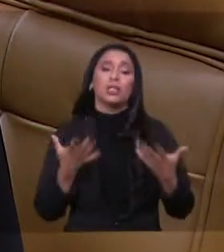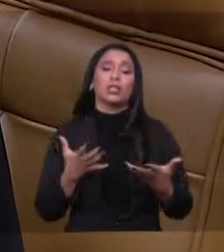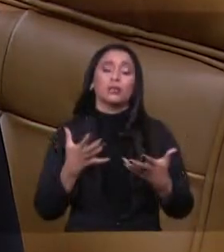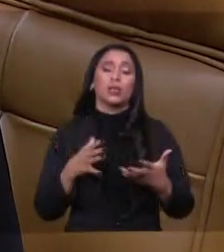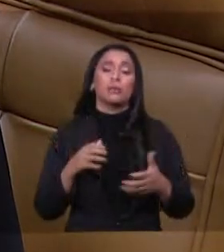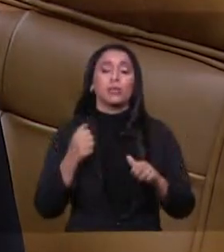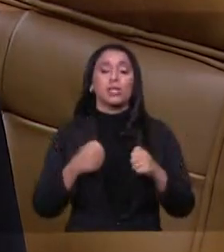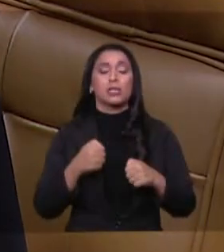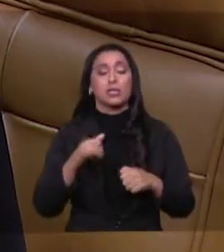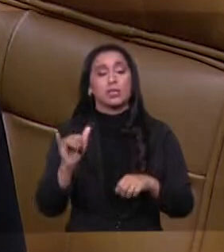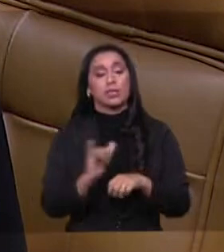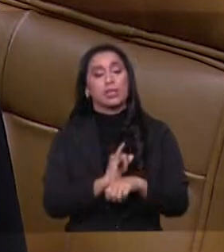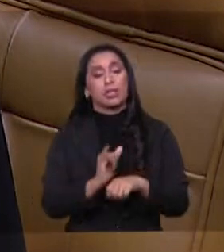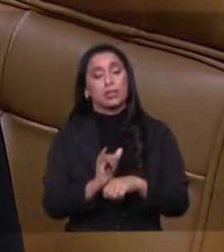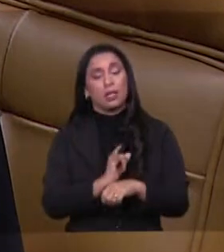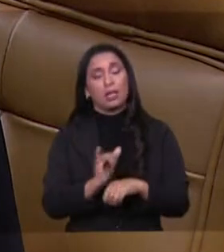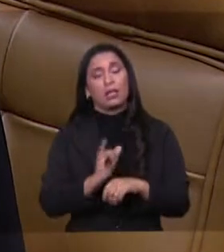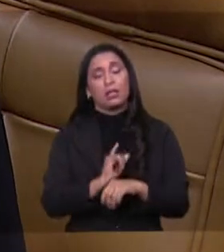número